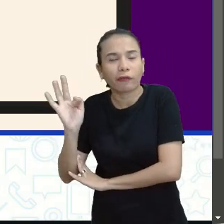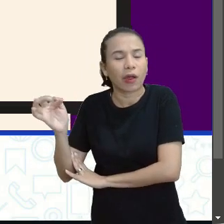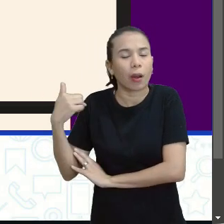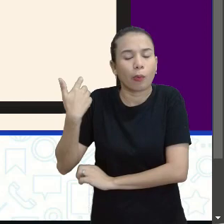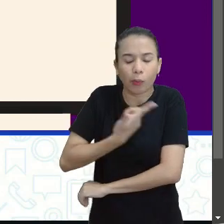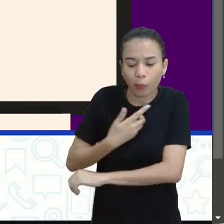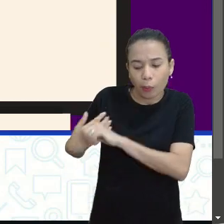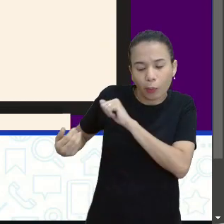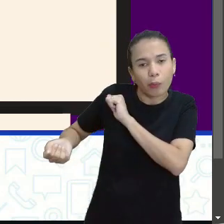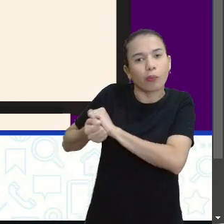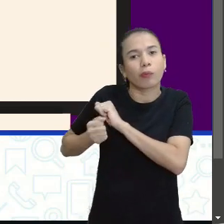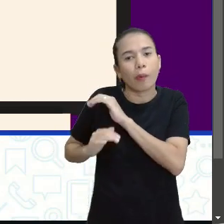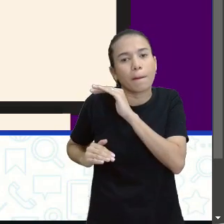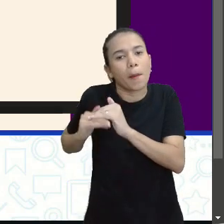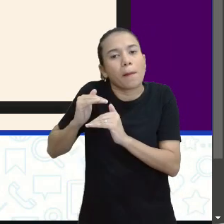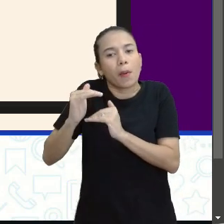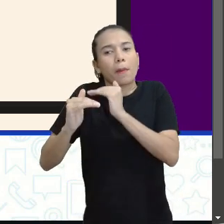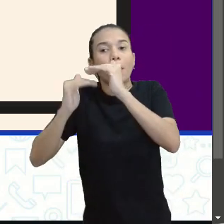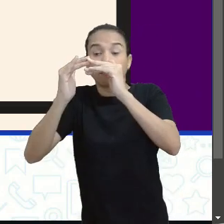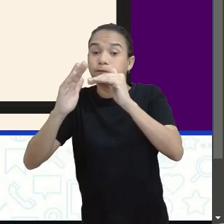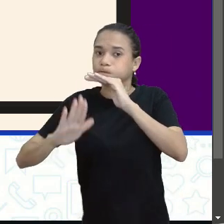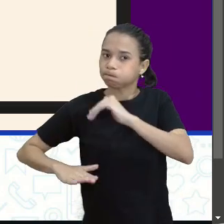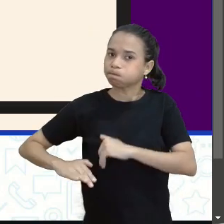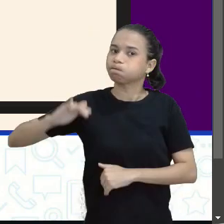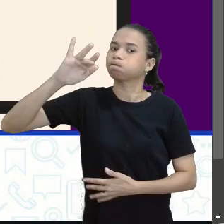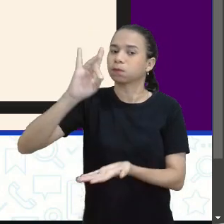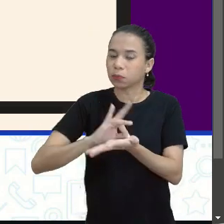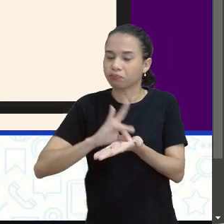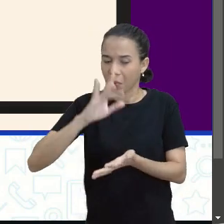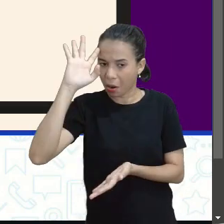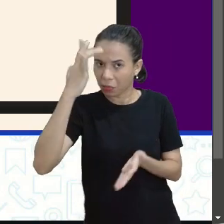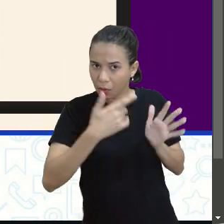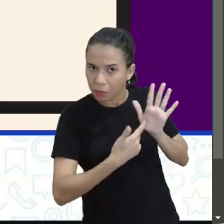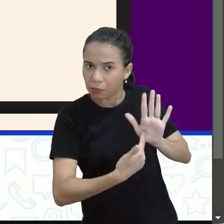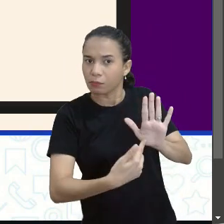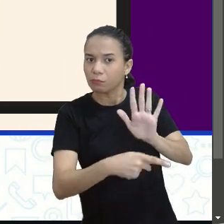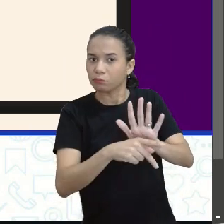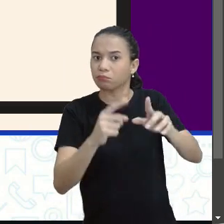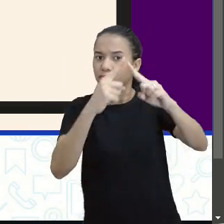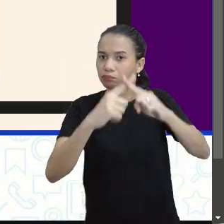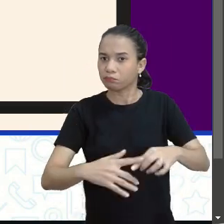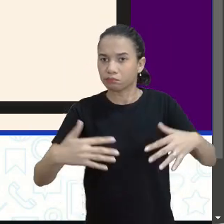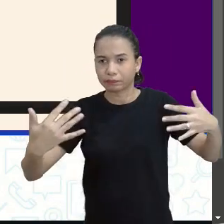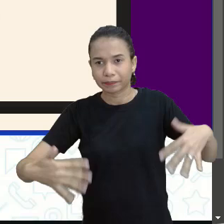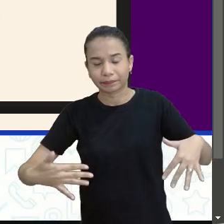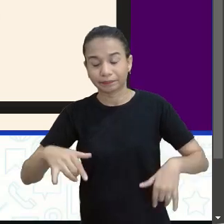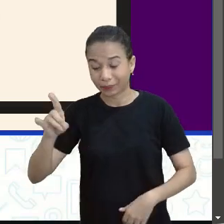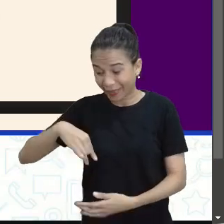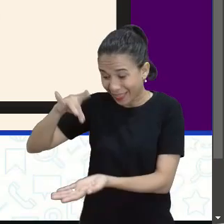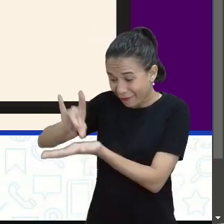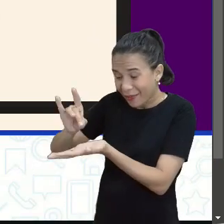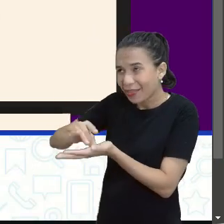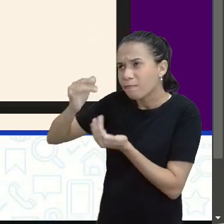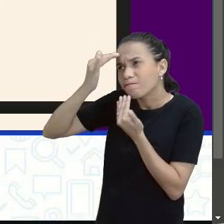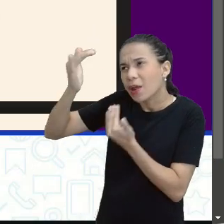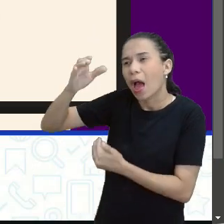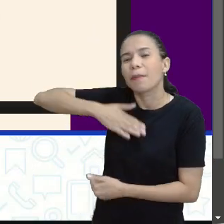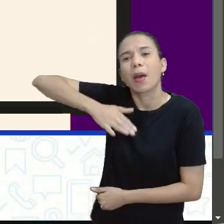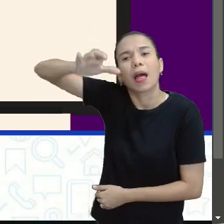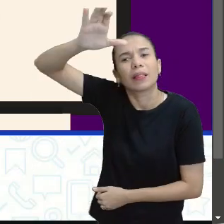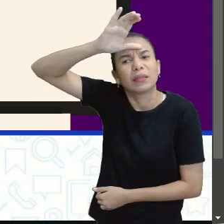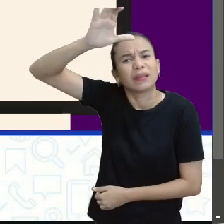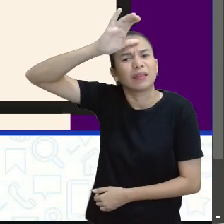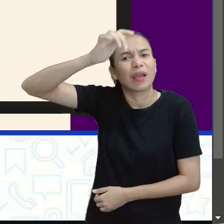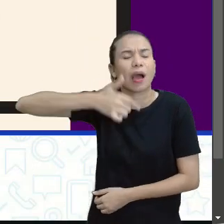conosco. Tem evoluído, tem crescido e os resultados têm aparecido nas competições. Na verdade, eu agradeço a minha tia, porque eu não